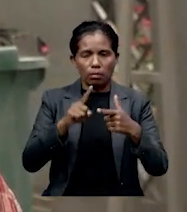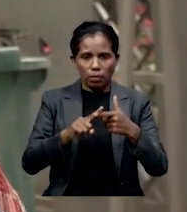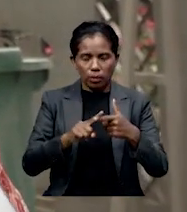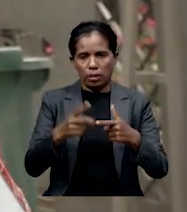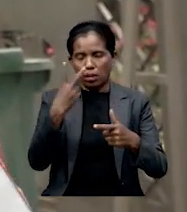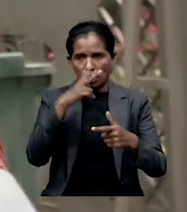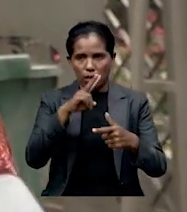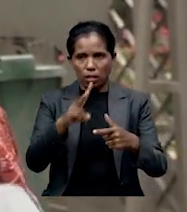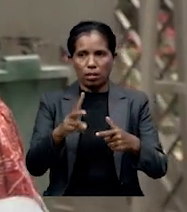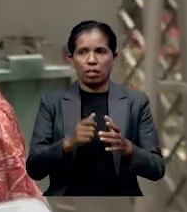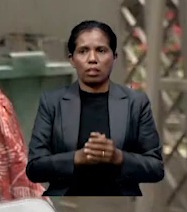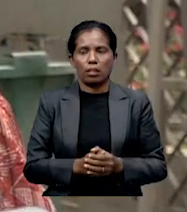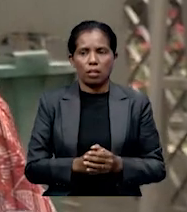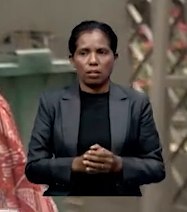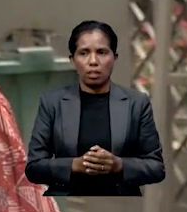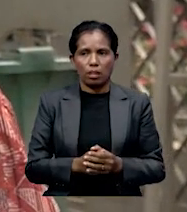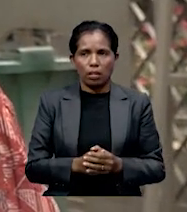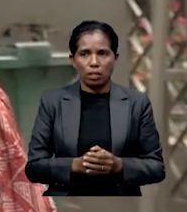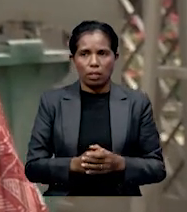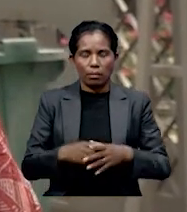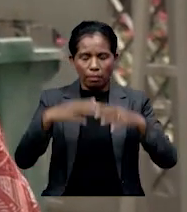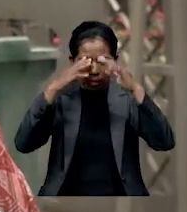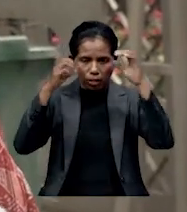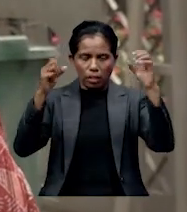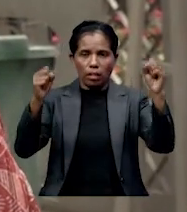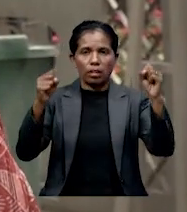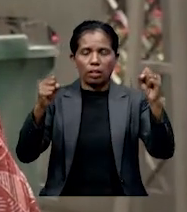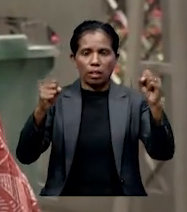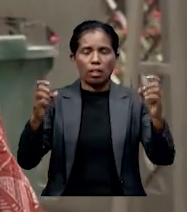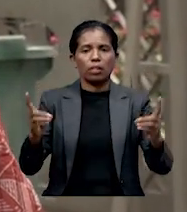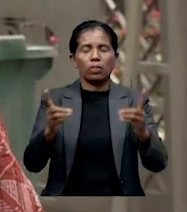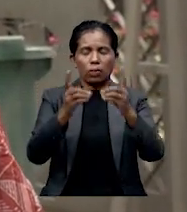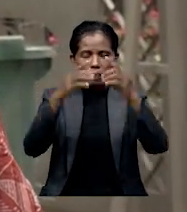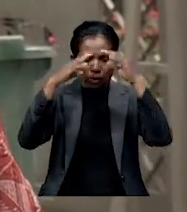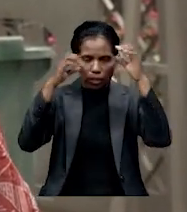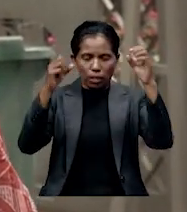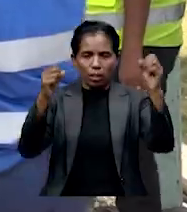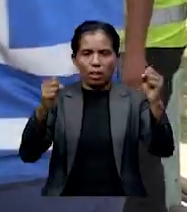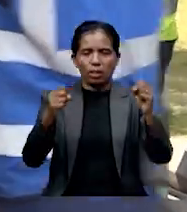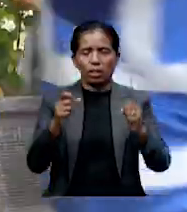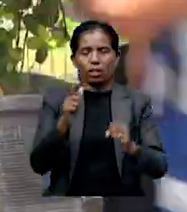né? Cocktail que o presidente Biden oferece, dia 20.